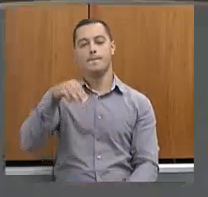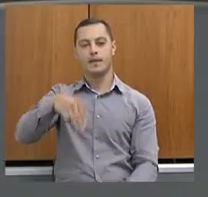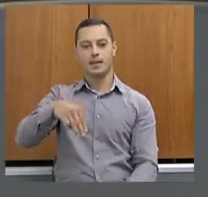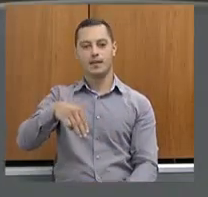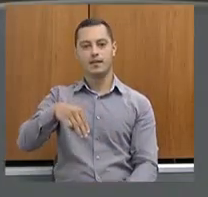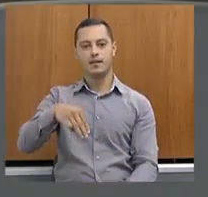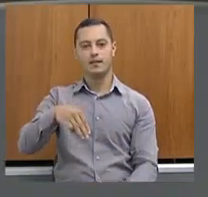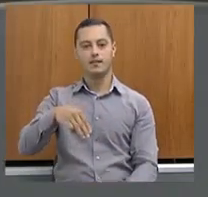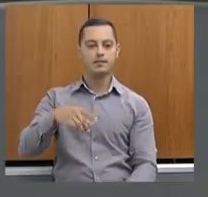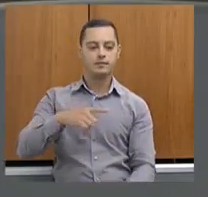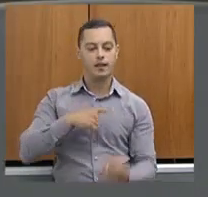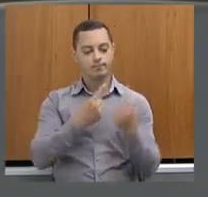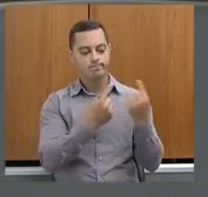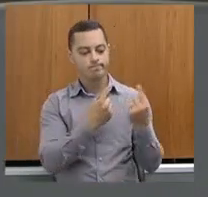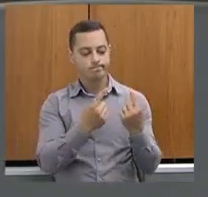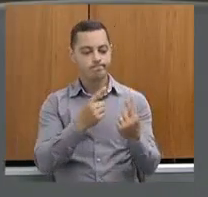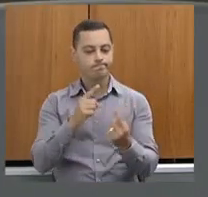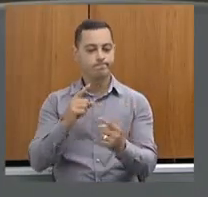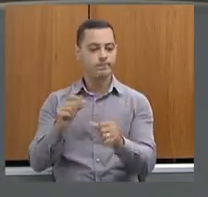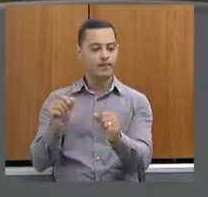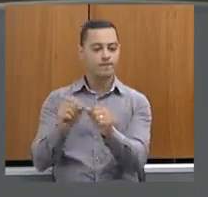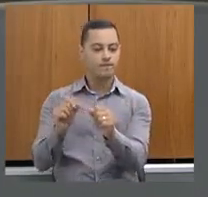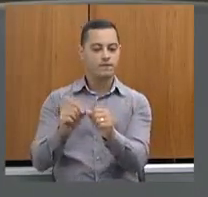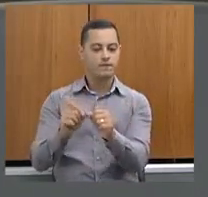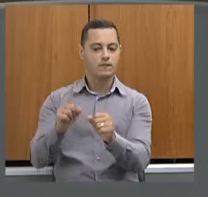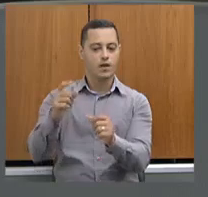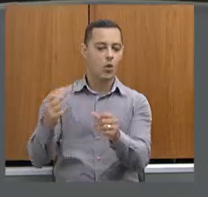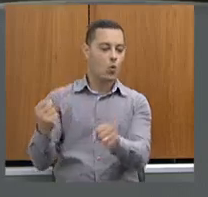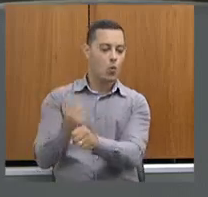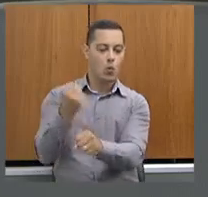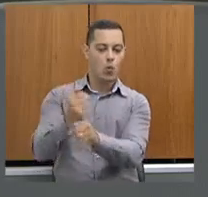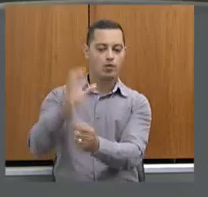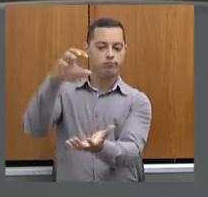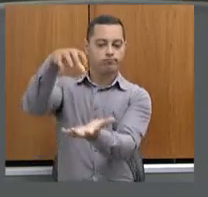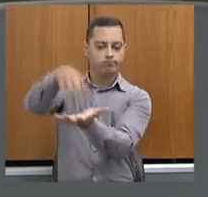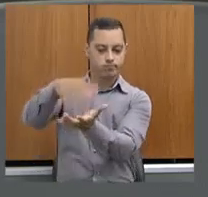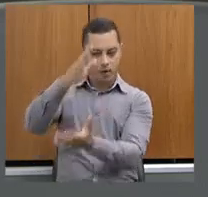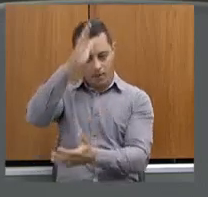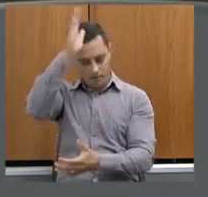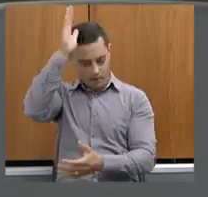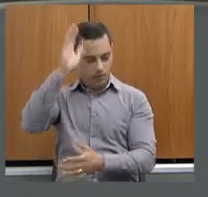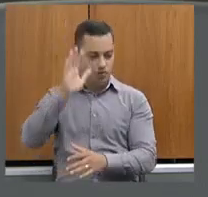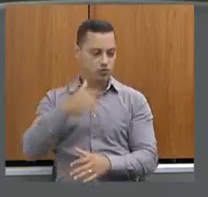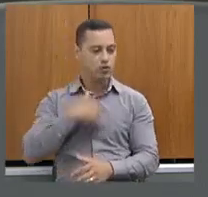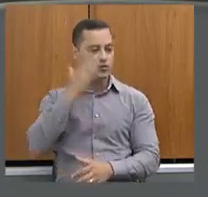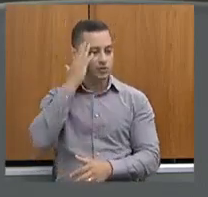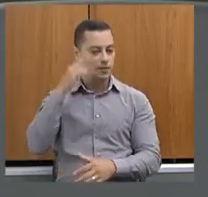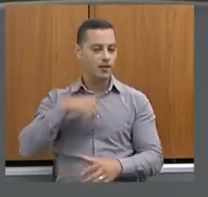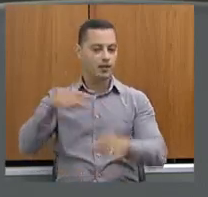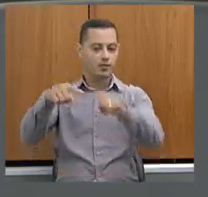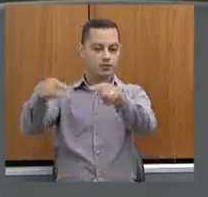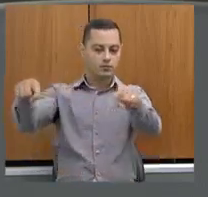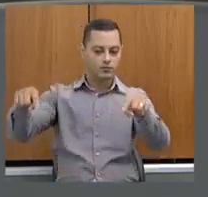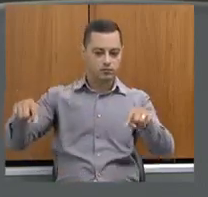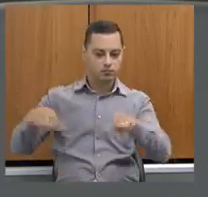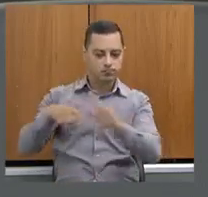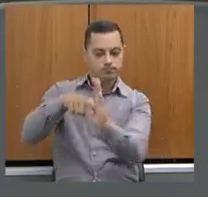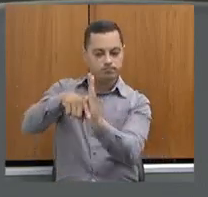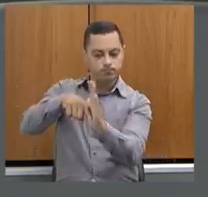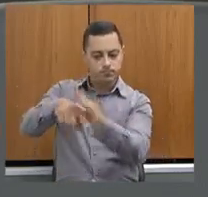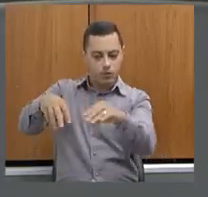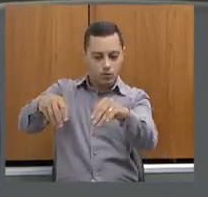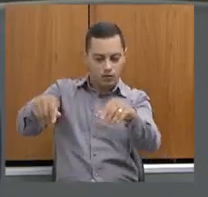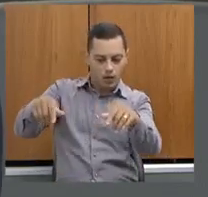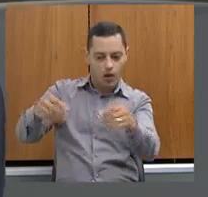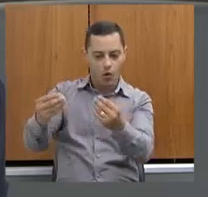Já tô vendo sendo feita a terraplanagem tem acompanhado do trabalho recebi o corpo de bombeiro lá queria saber como